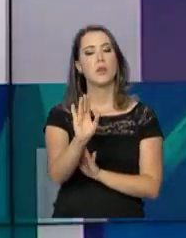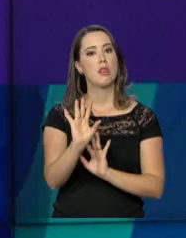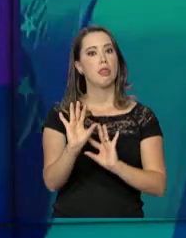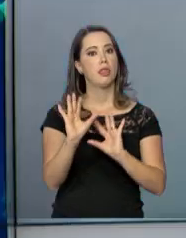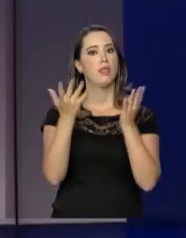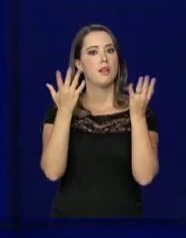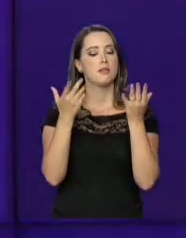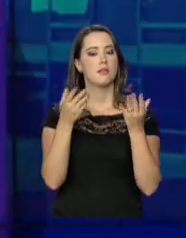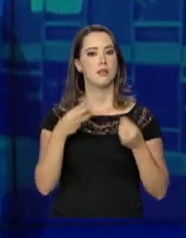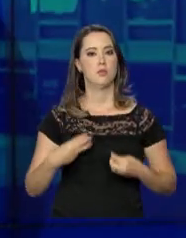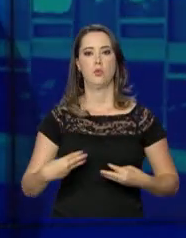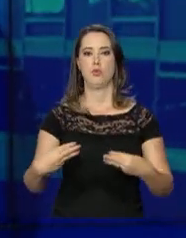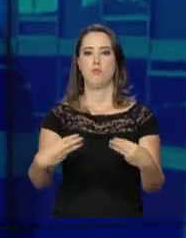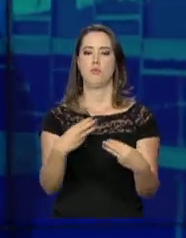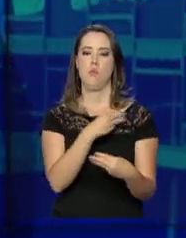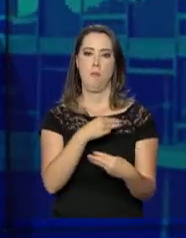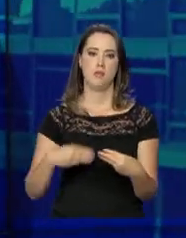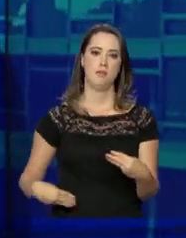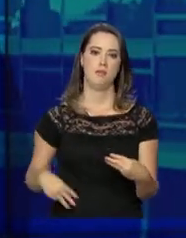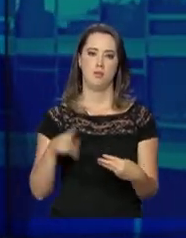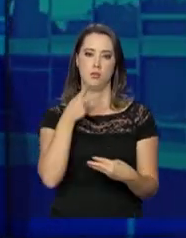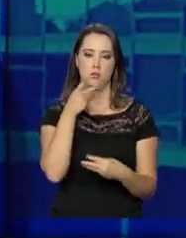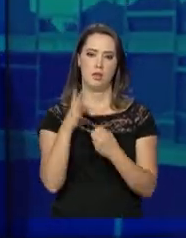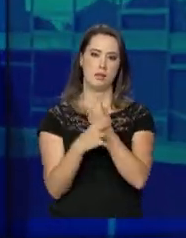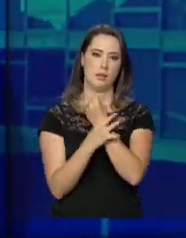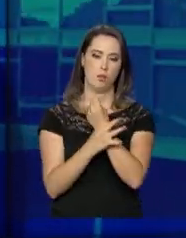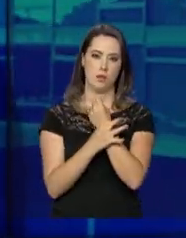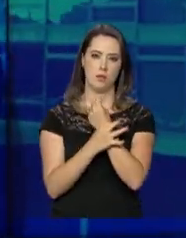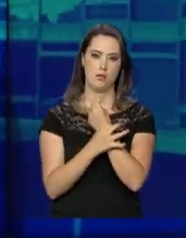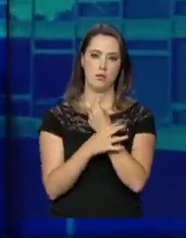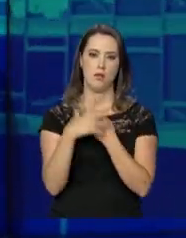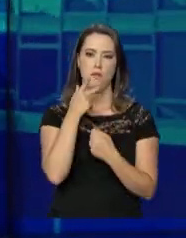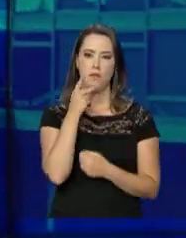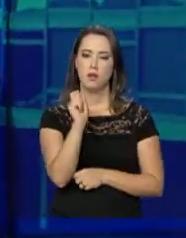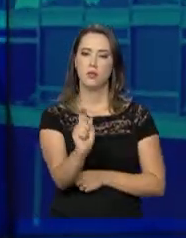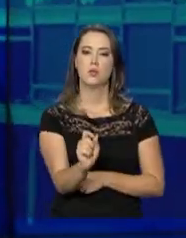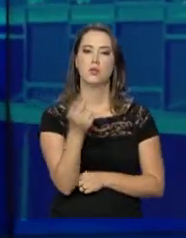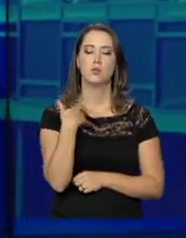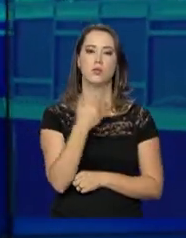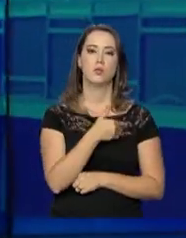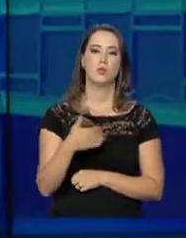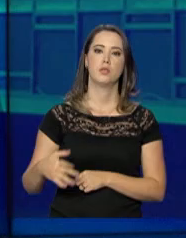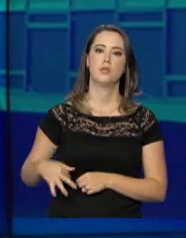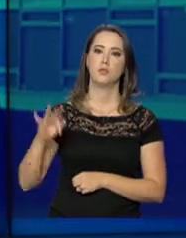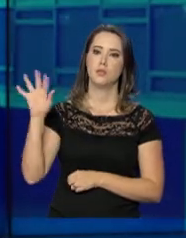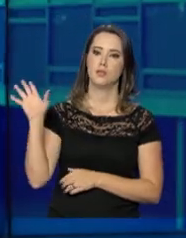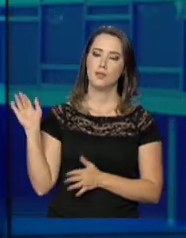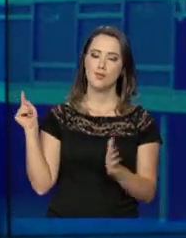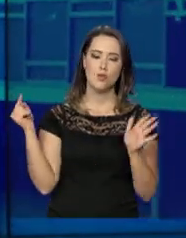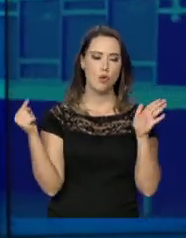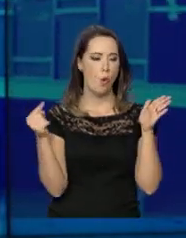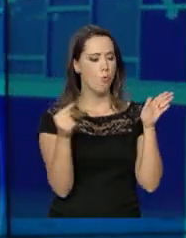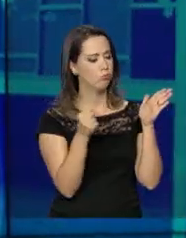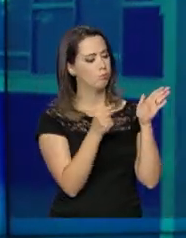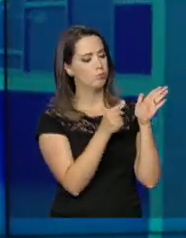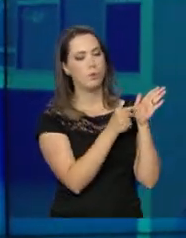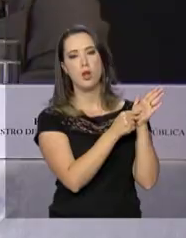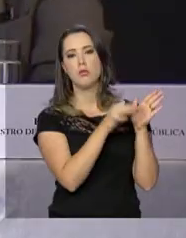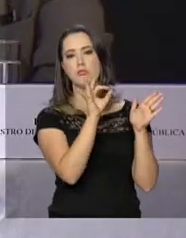Jungmann, defendeu a importância de o governo federal estar no centro das estratégias para garantir a segurança